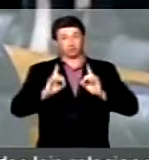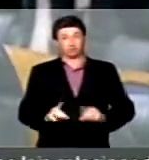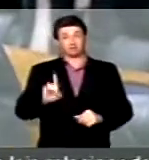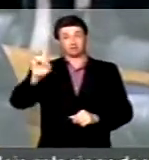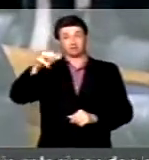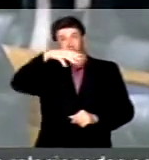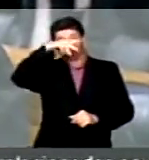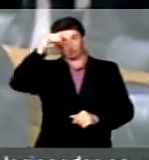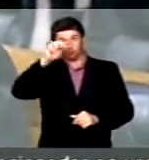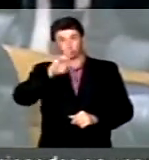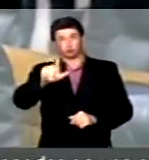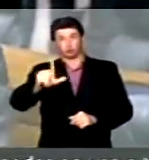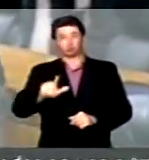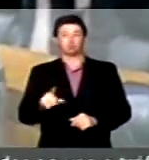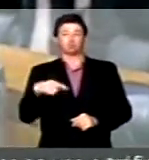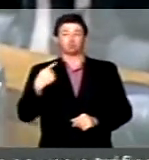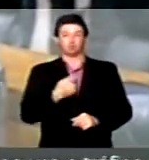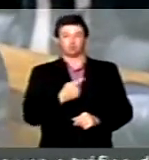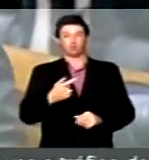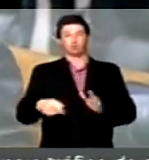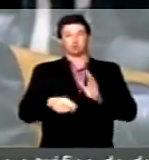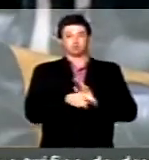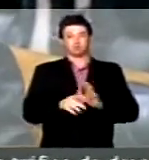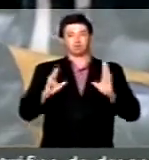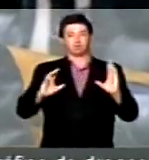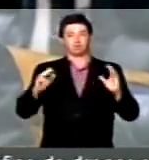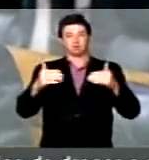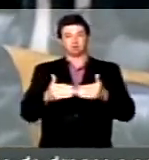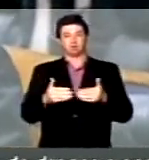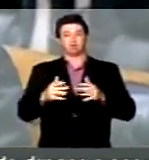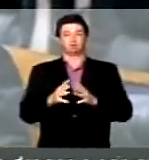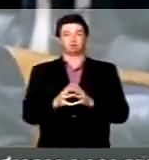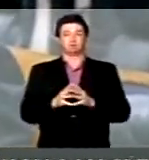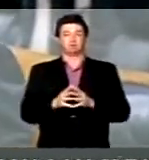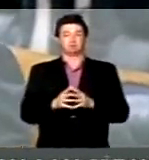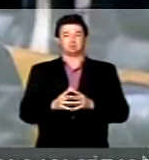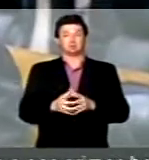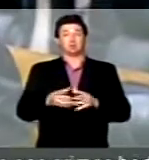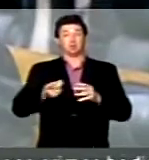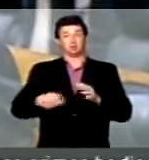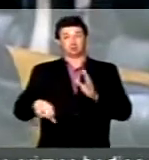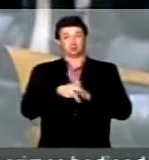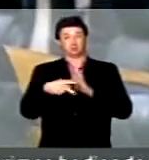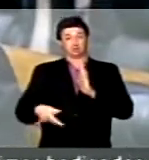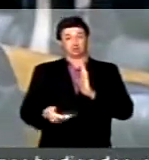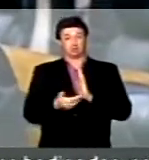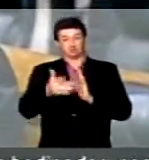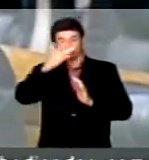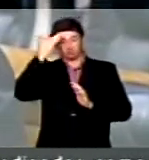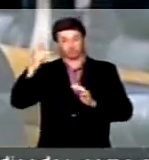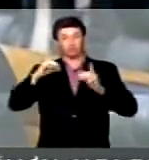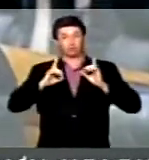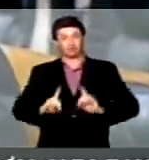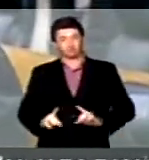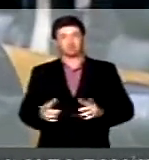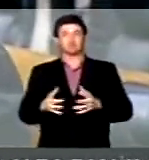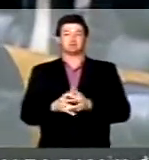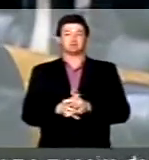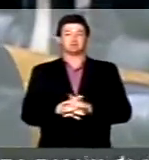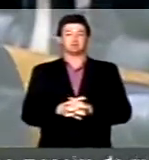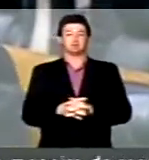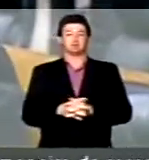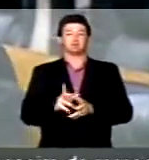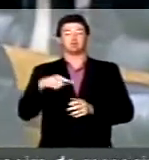de Mato Grosso do Sul, nós que somos membros da comissão permanente dessa casa das pessoas com